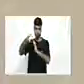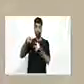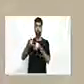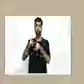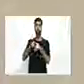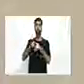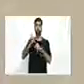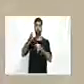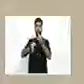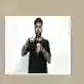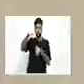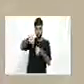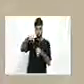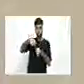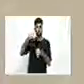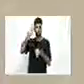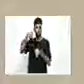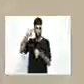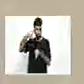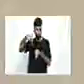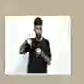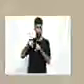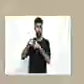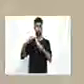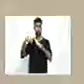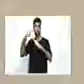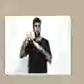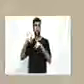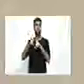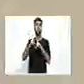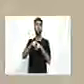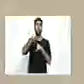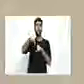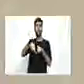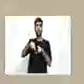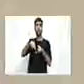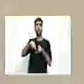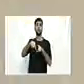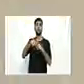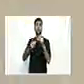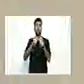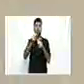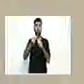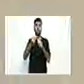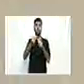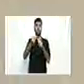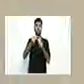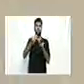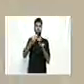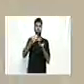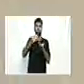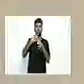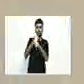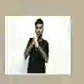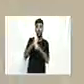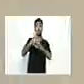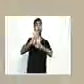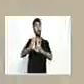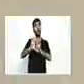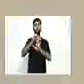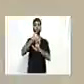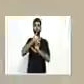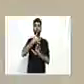jur da casa se fez presente também a nossa assessoria contável da câmara mas